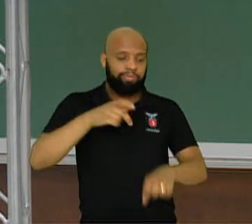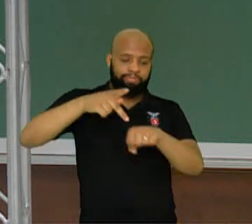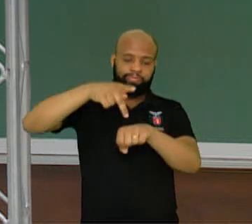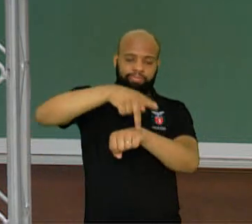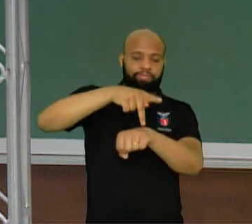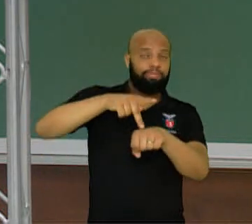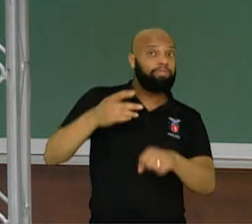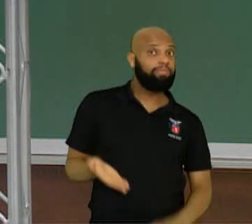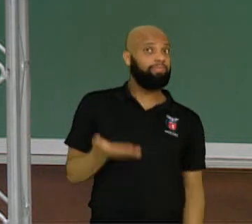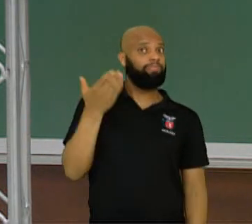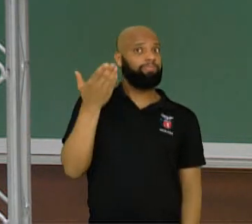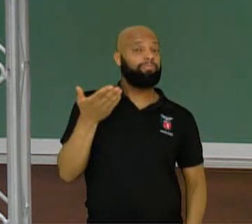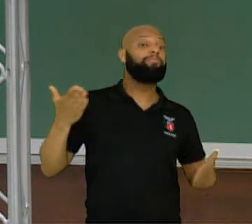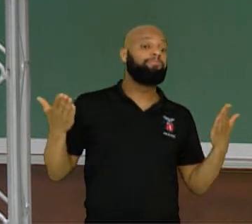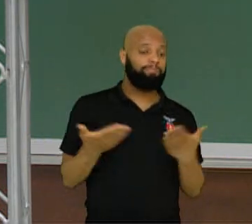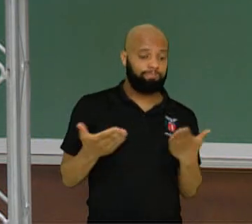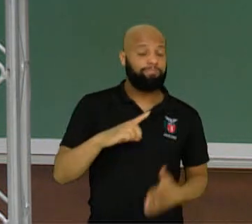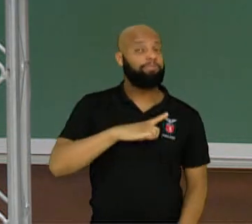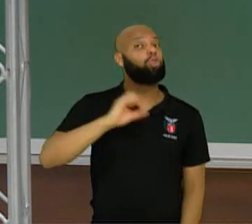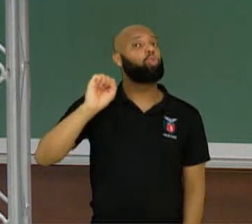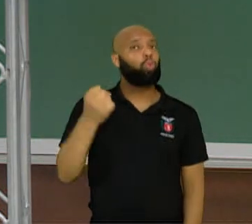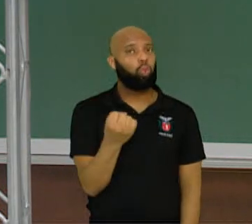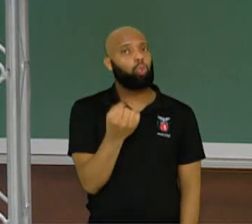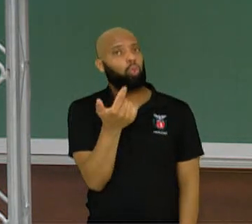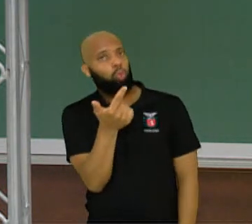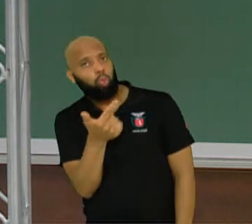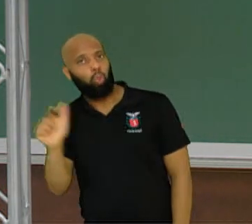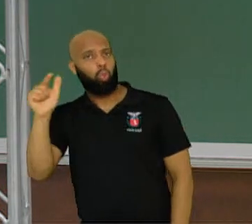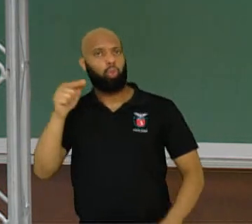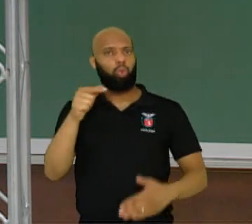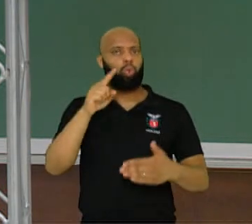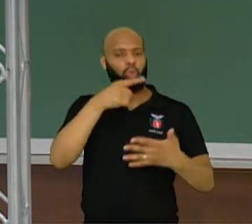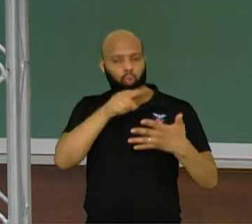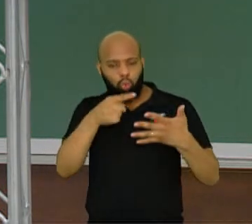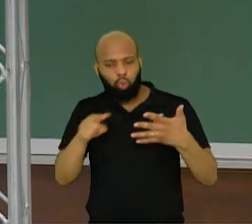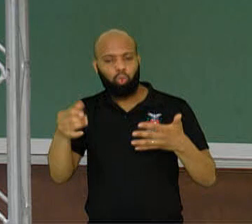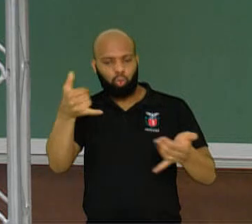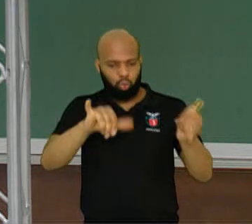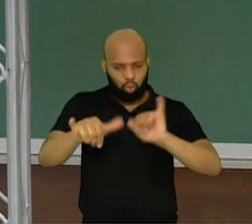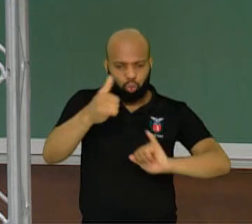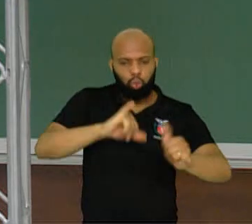prótons aumentou. Então, eu tenho um outro elemento químico.